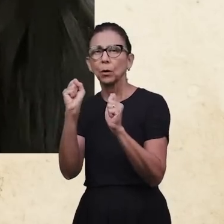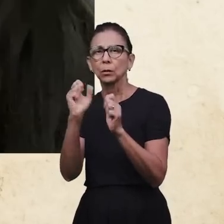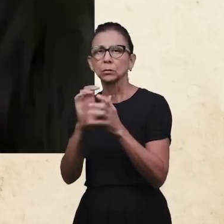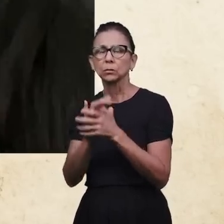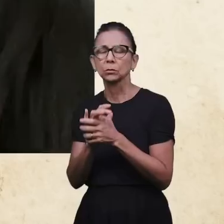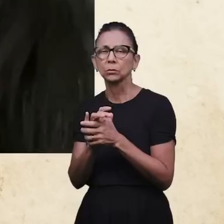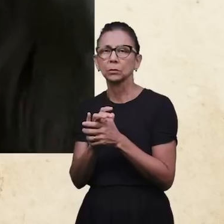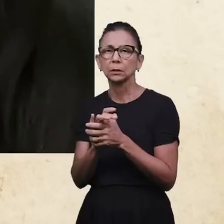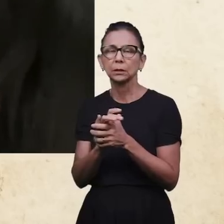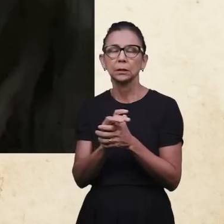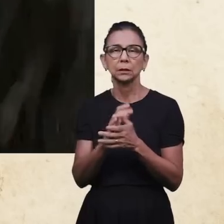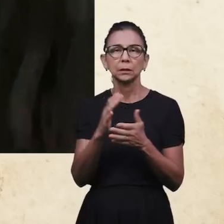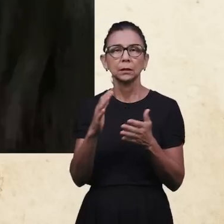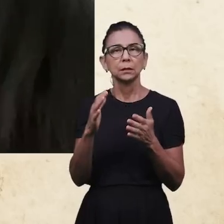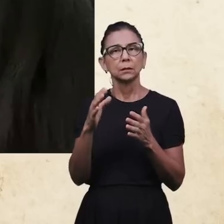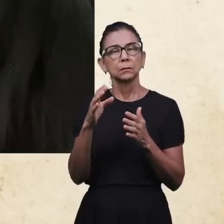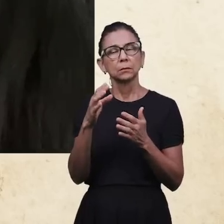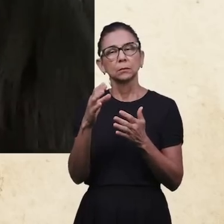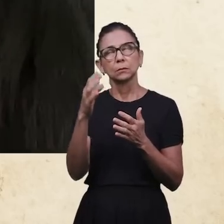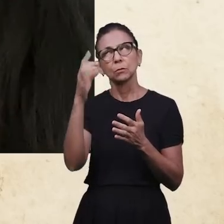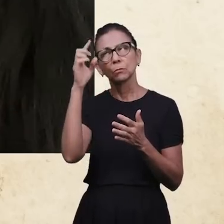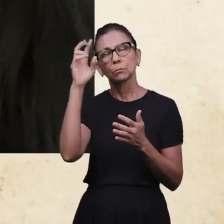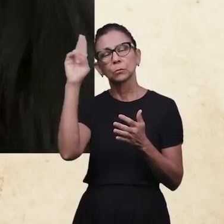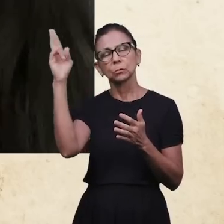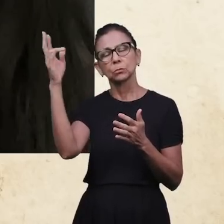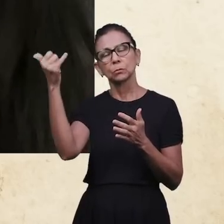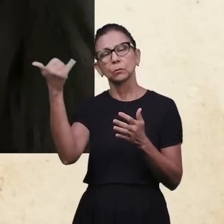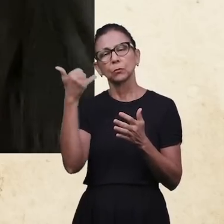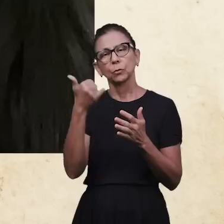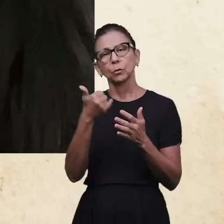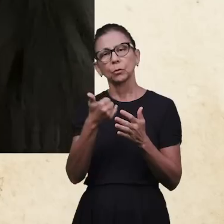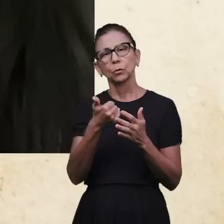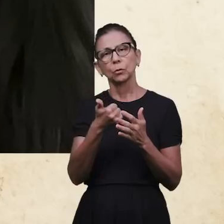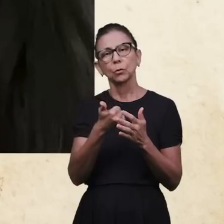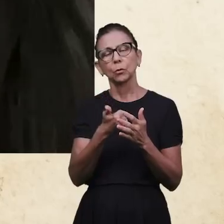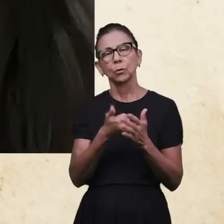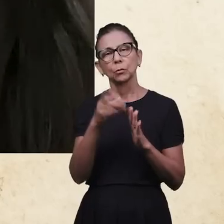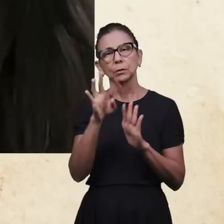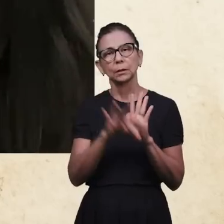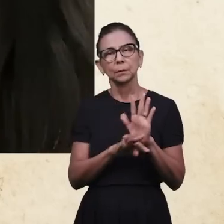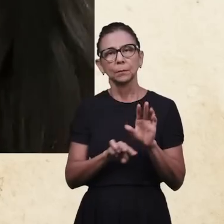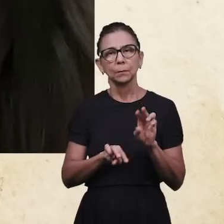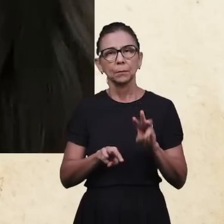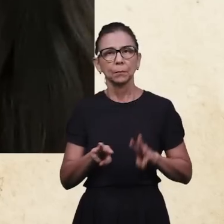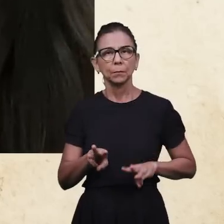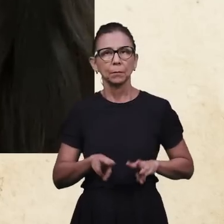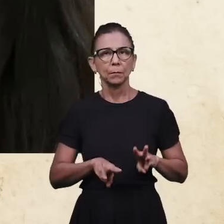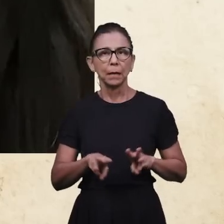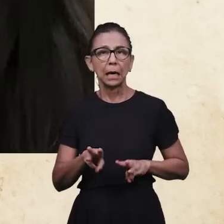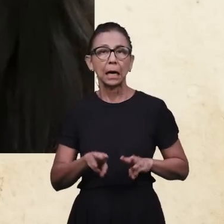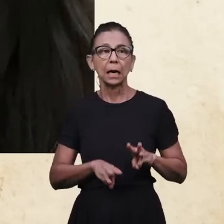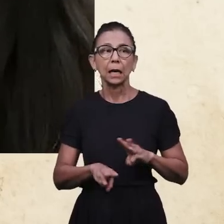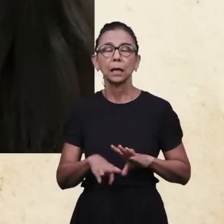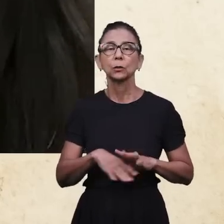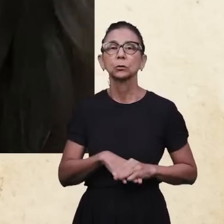E o Senhor me deu um texto de Marcos, onde ali os escribas, os sacerdotes, procuravam matar a Jesus, armar uma cilada para matar